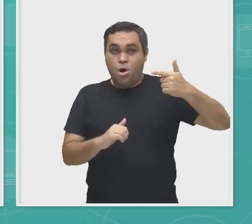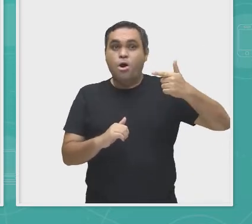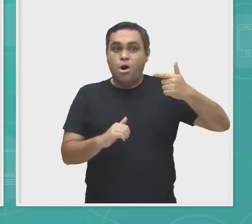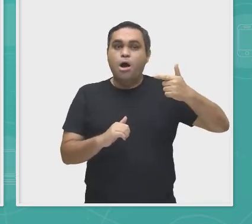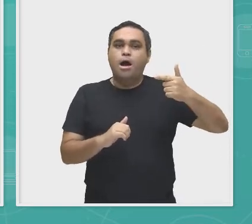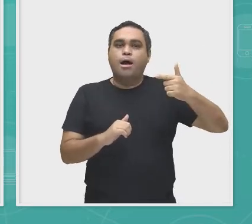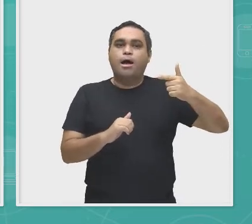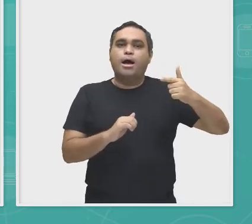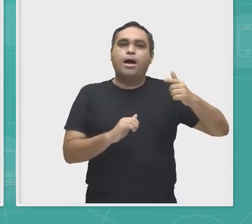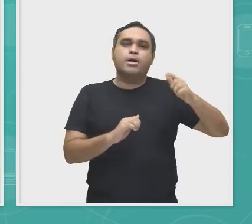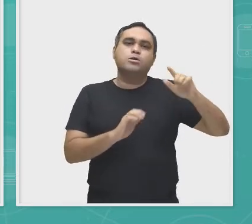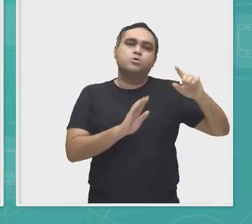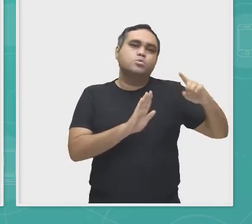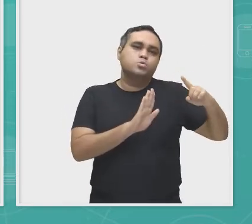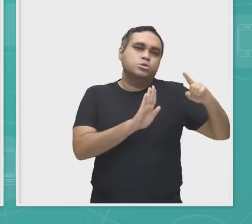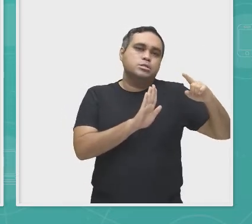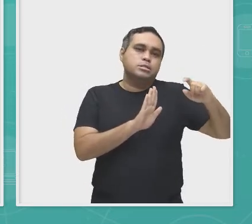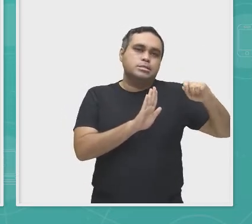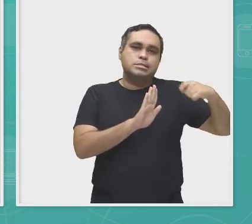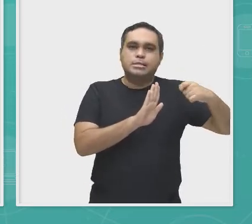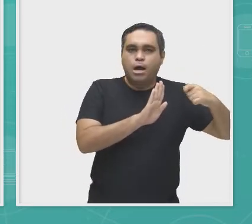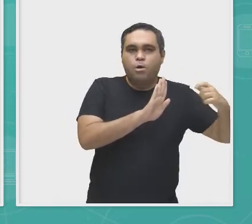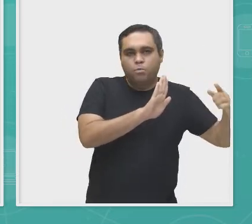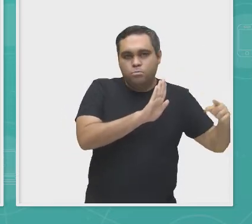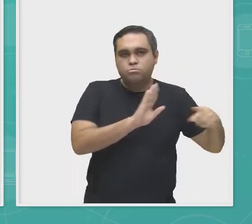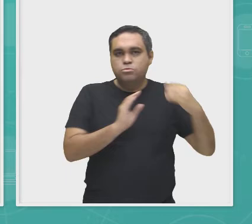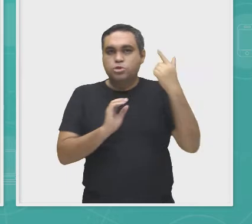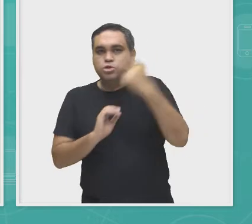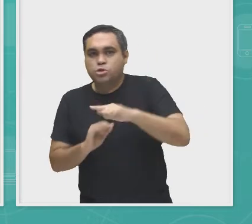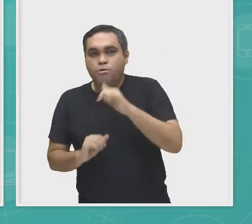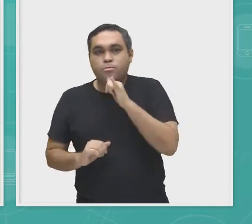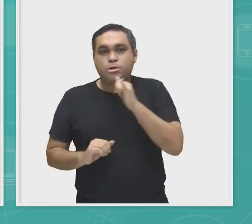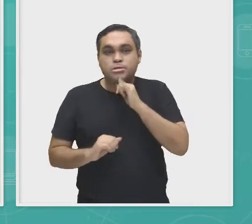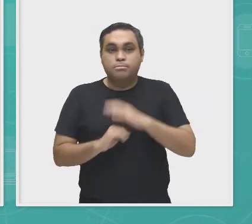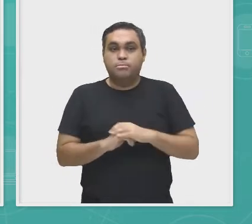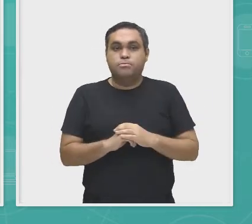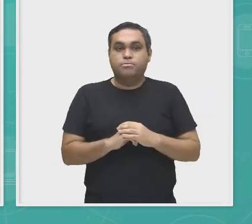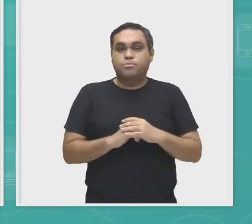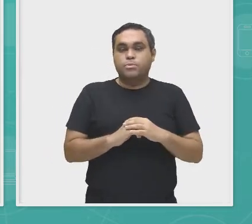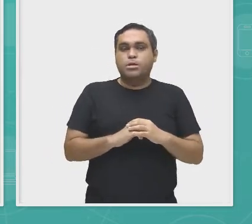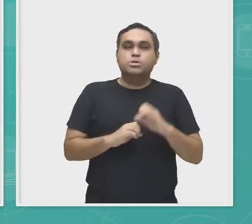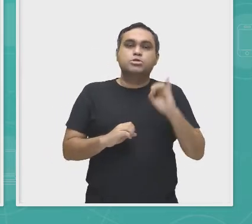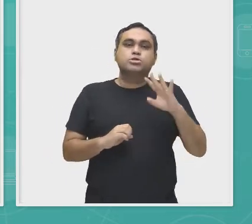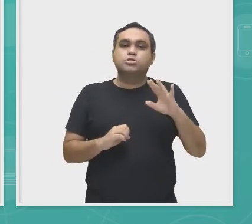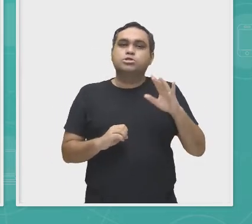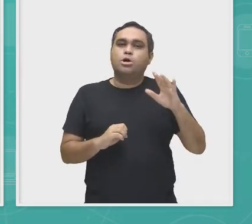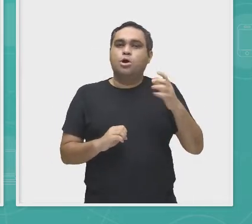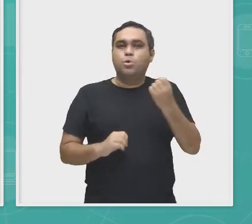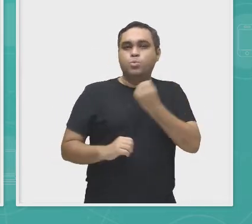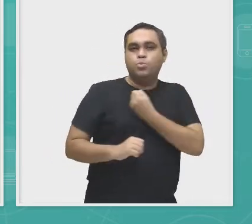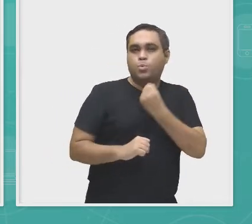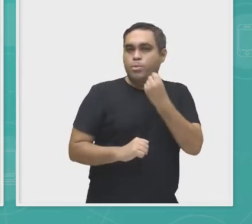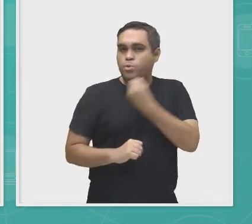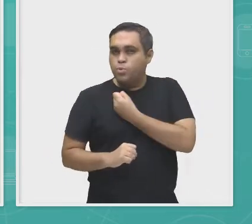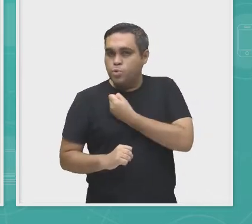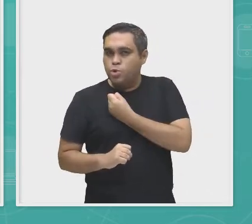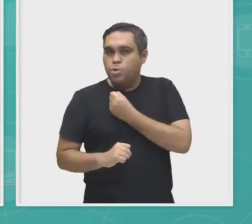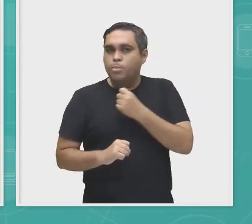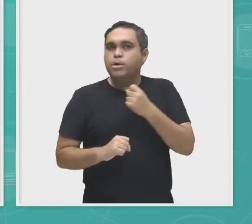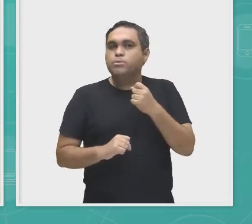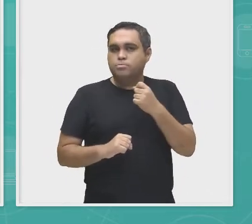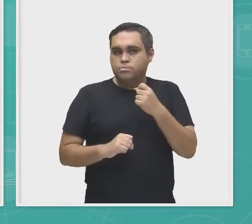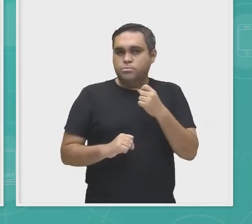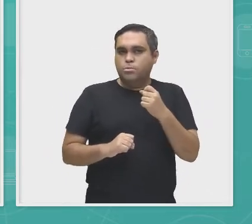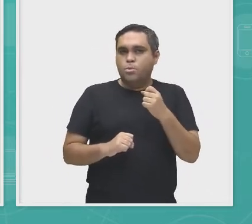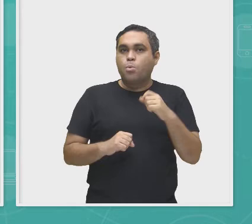aqui, analisasse, sem os sinais, só o valor absoluto das